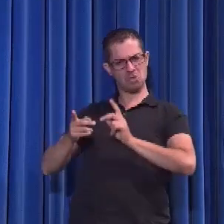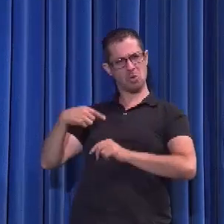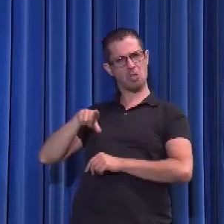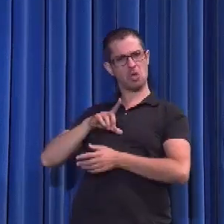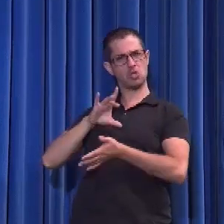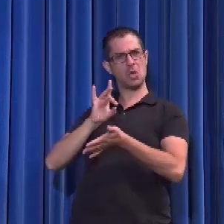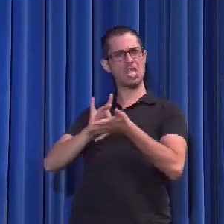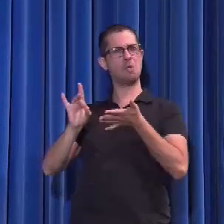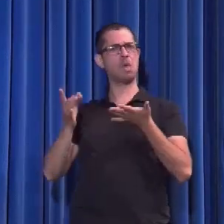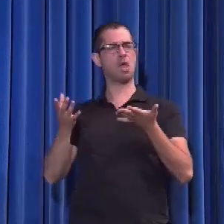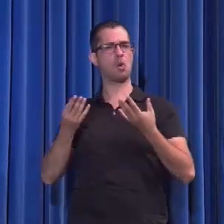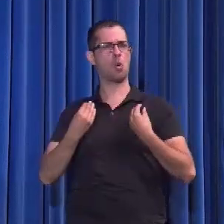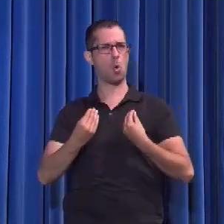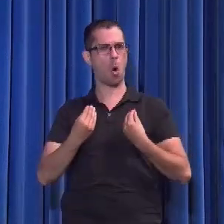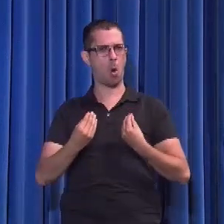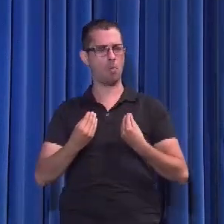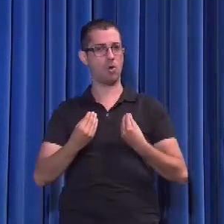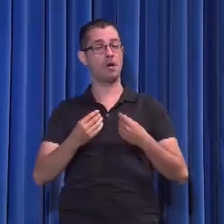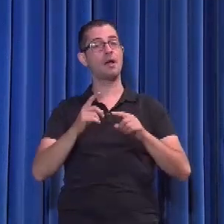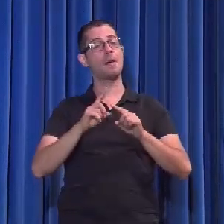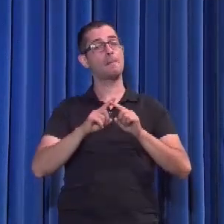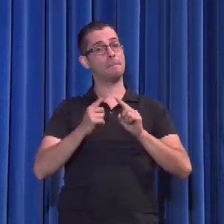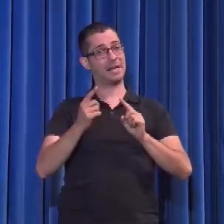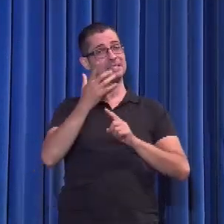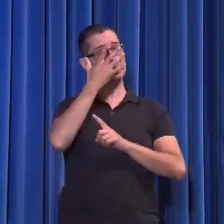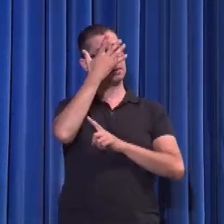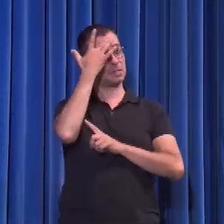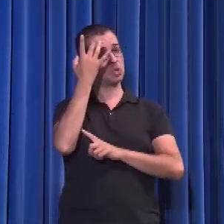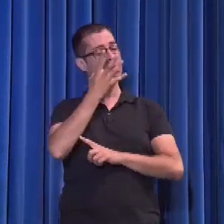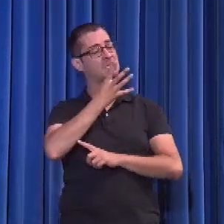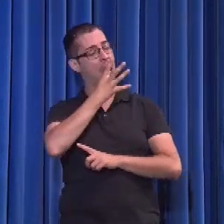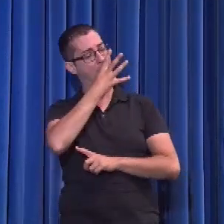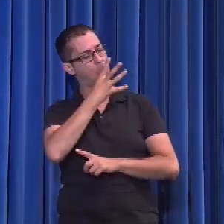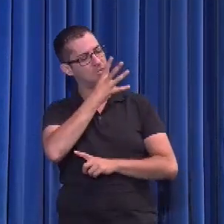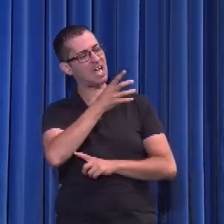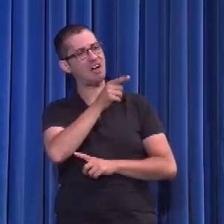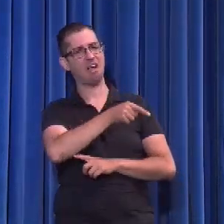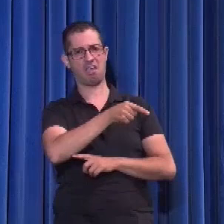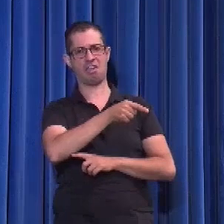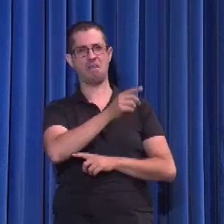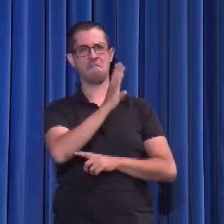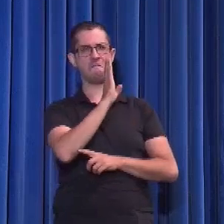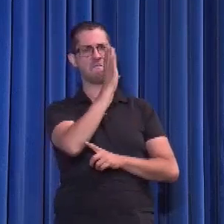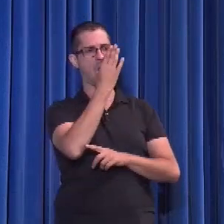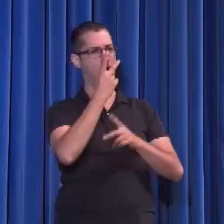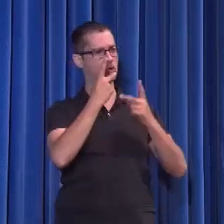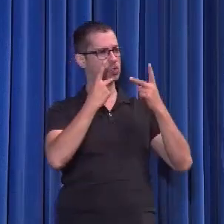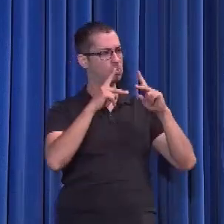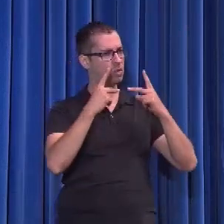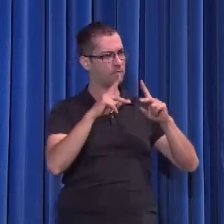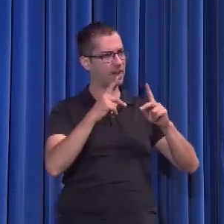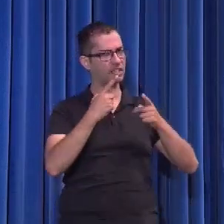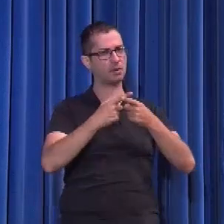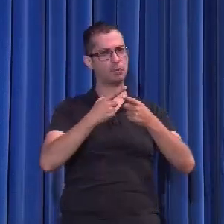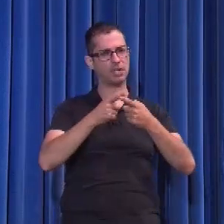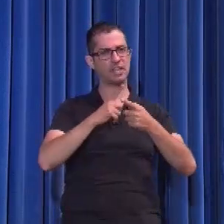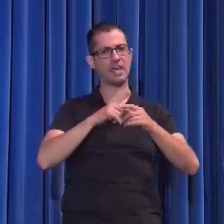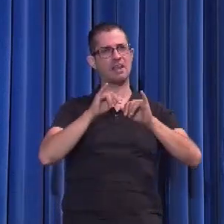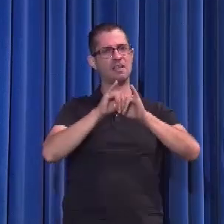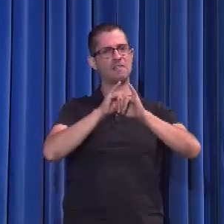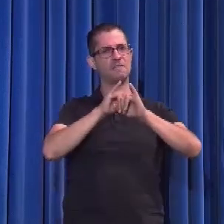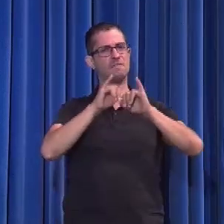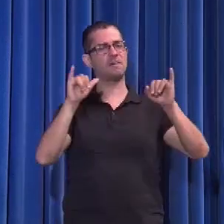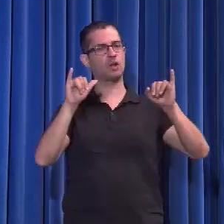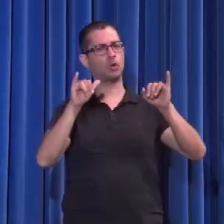Mas ele também foi tido como um falso profeta, porque ele profetizou juízo